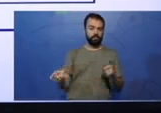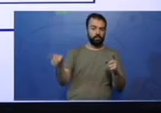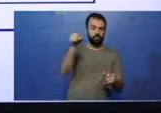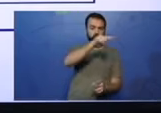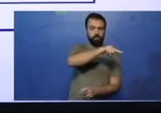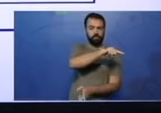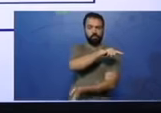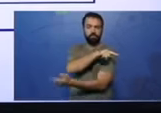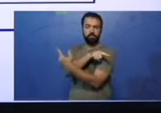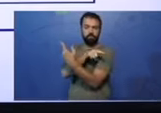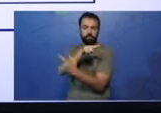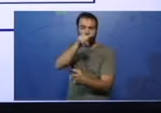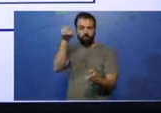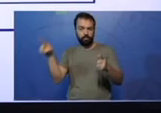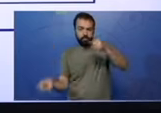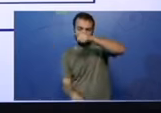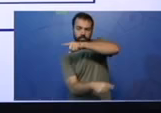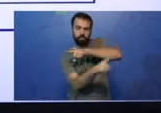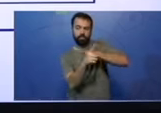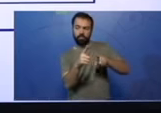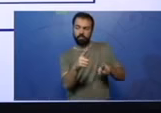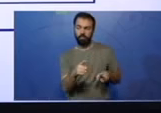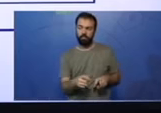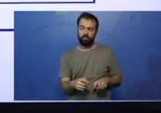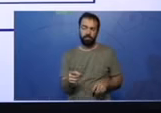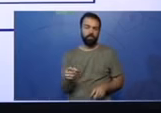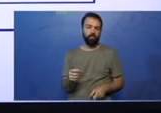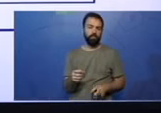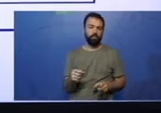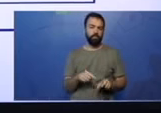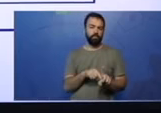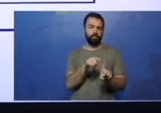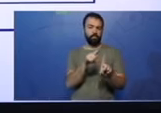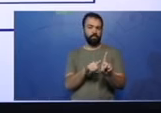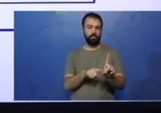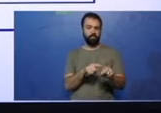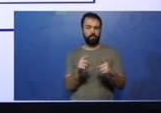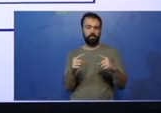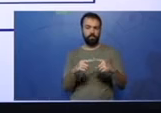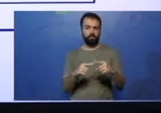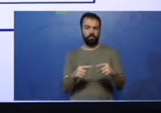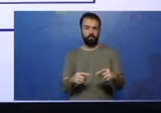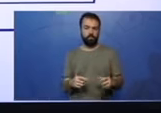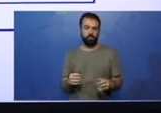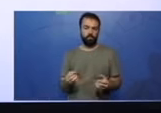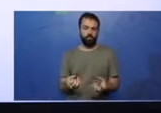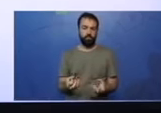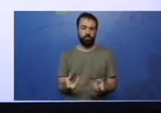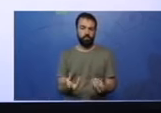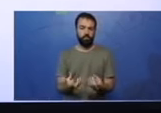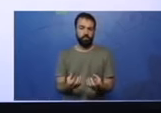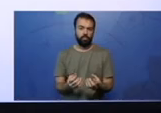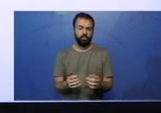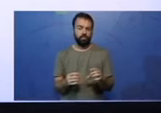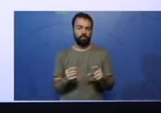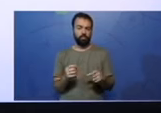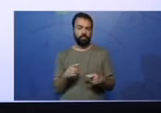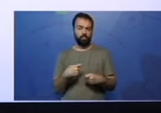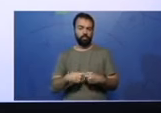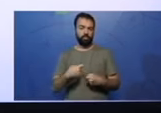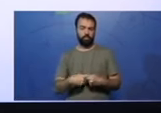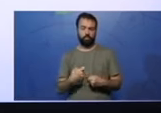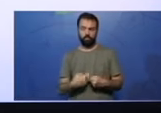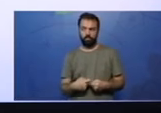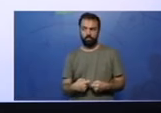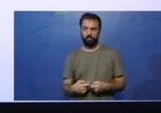e volta, né? É só você alterar a temperatura. Então aqui, se eu oferecer calor ao estado sólido,